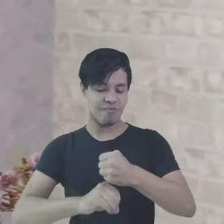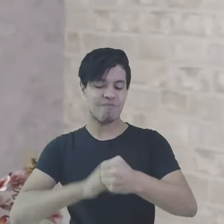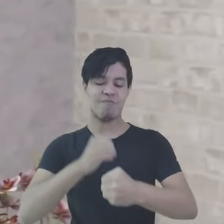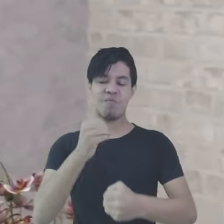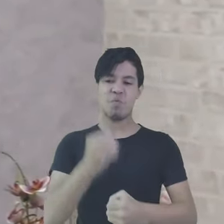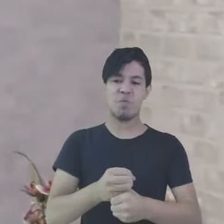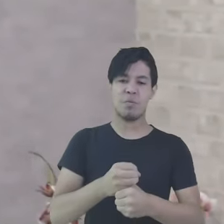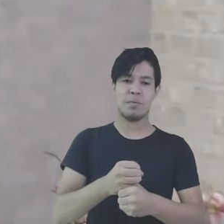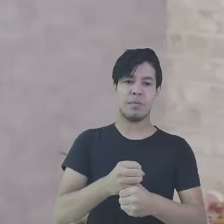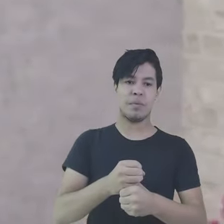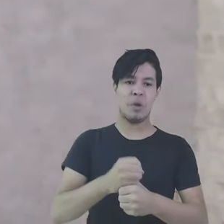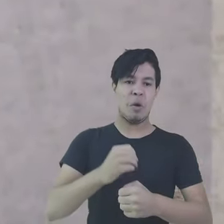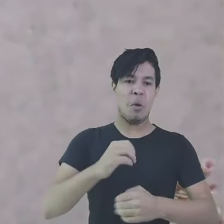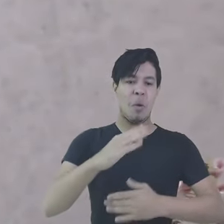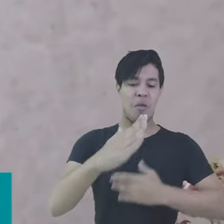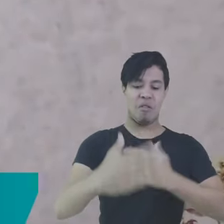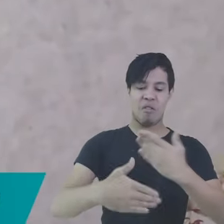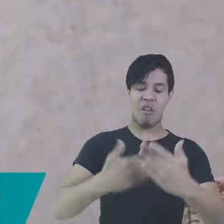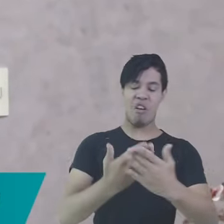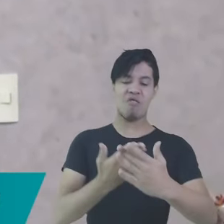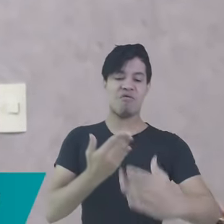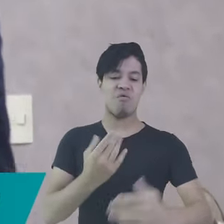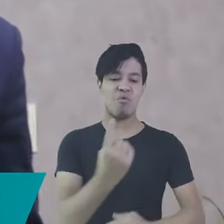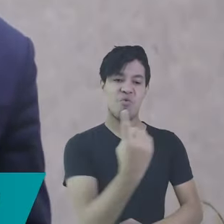significa? Que antes do milênio,